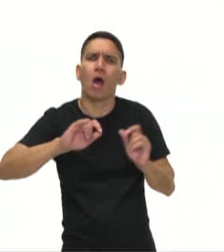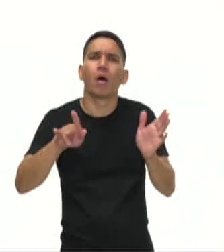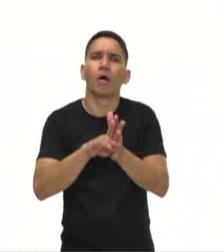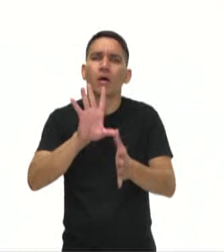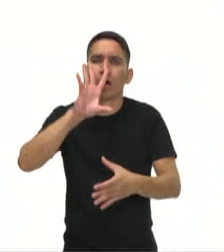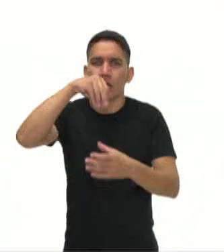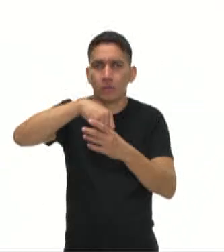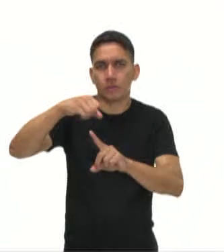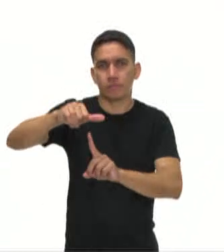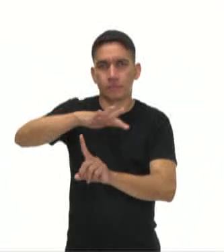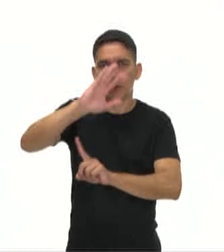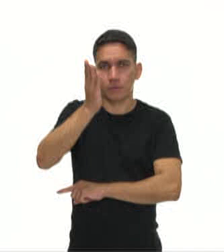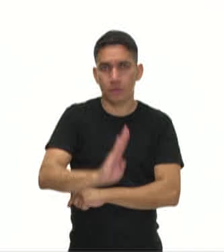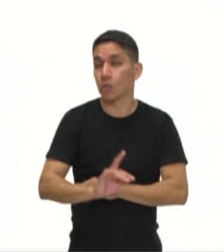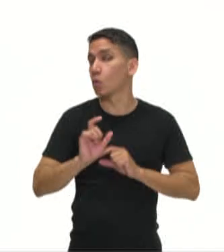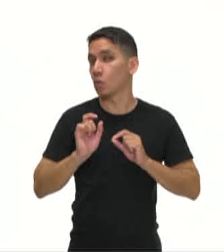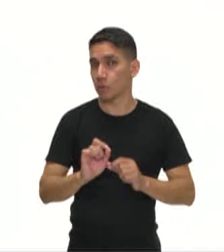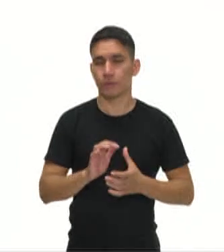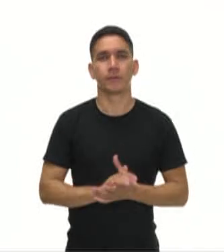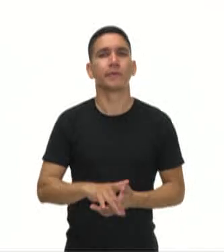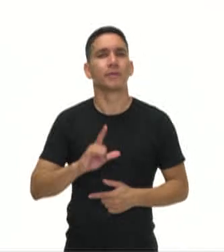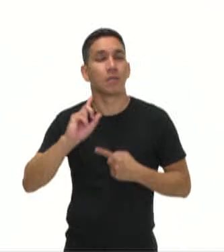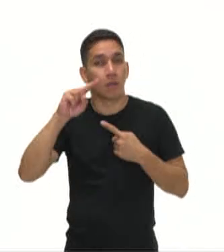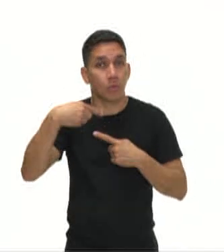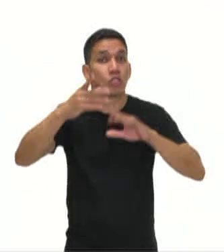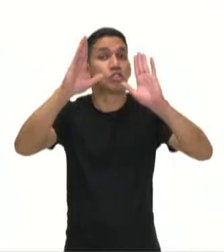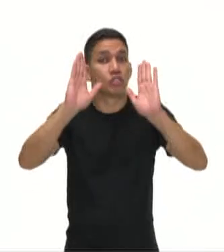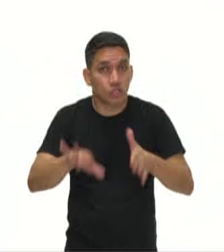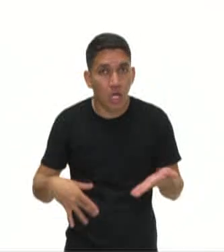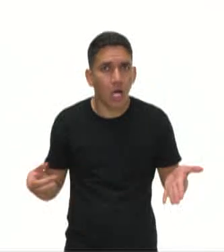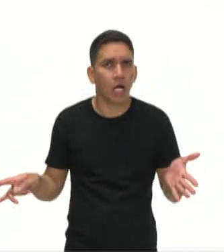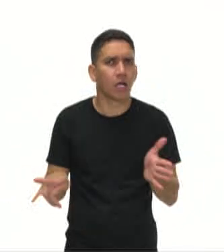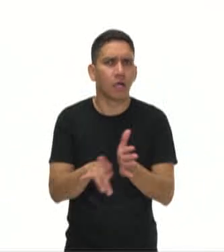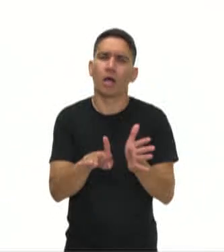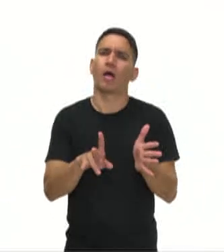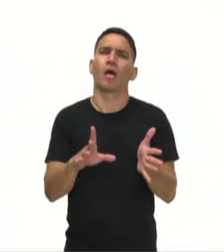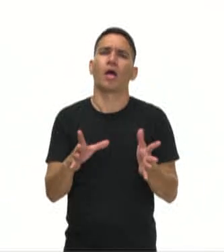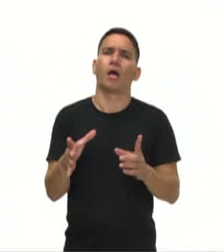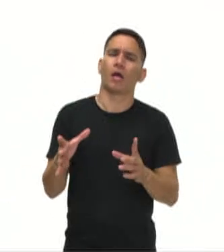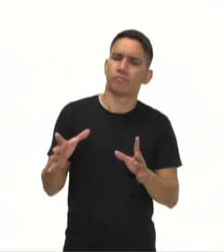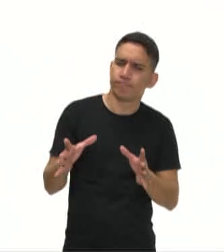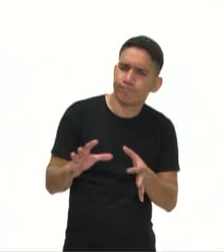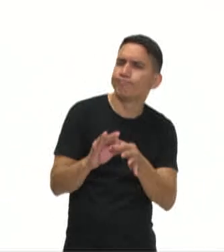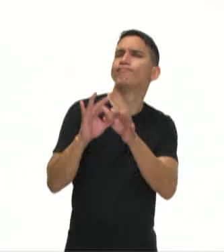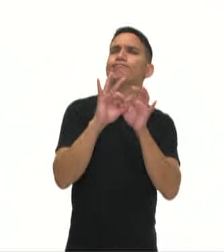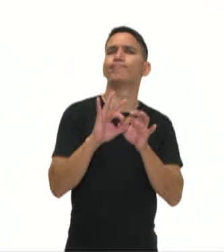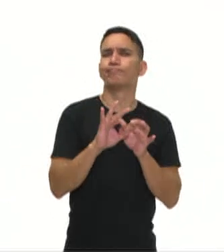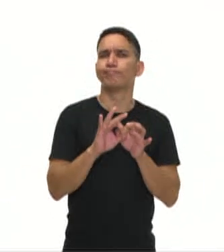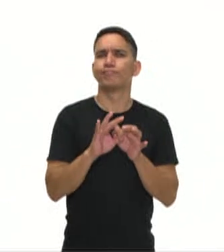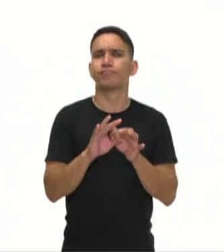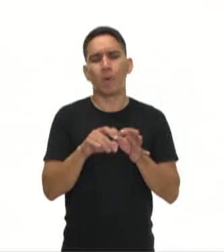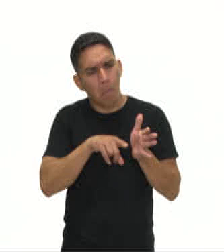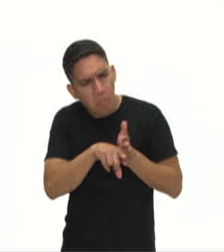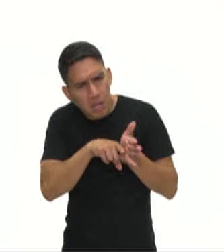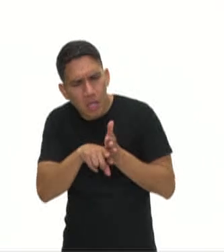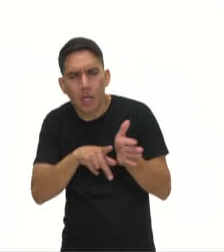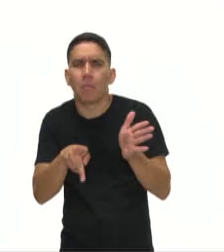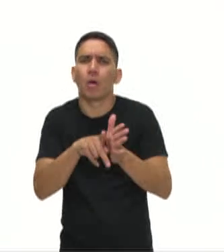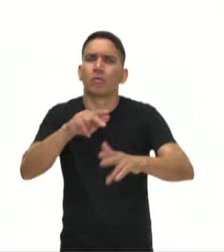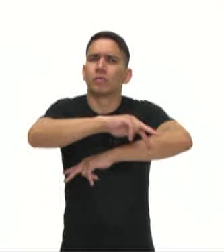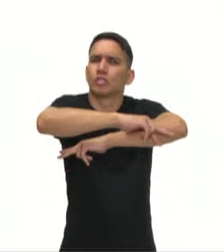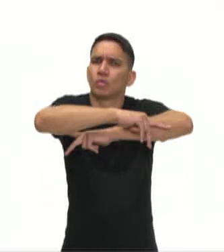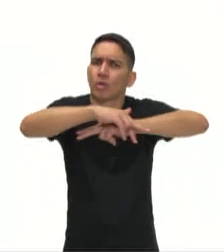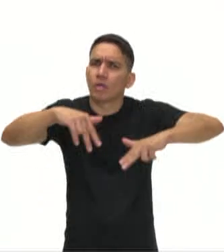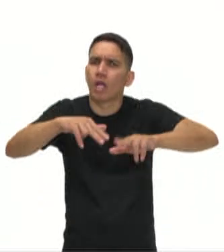antropologia brasileira, depois que ela já tinha sido consolidada como pesquisas de etnologia